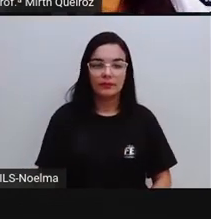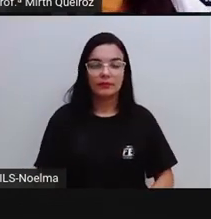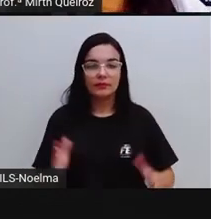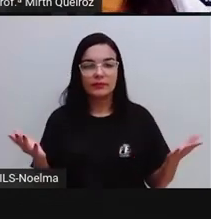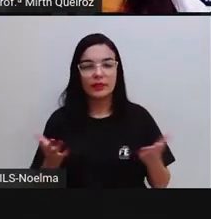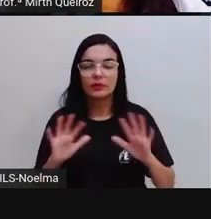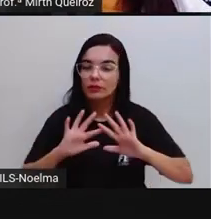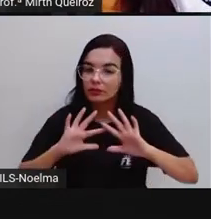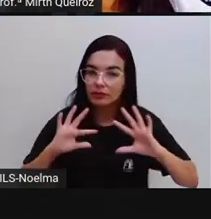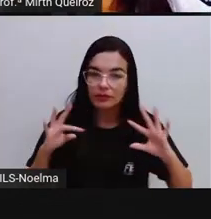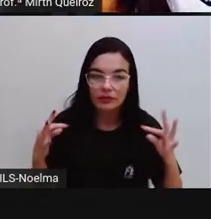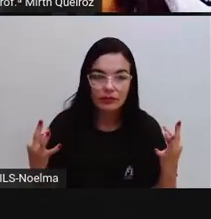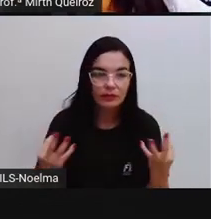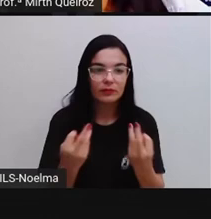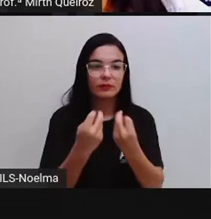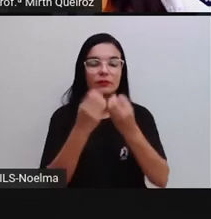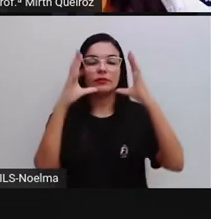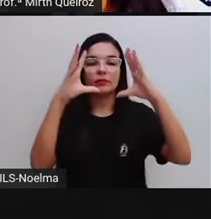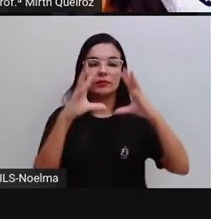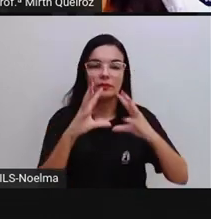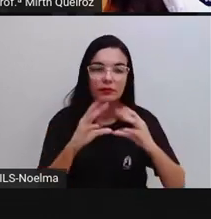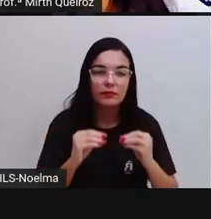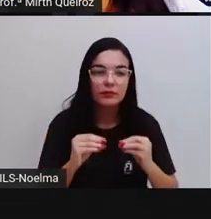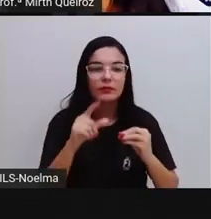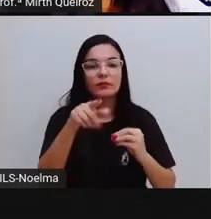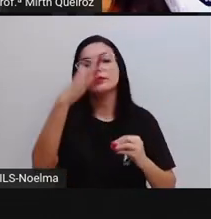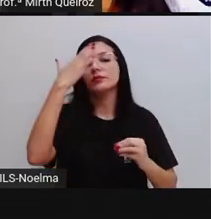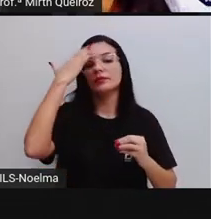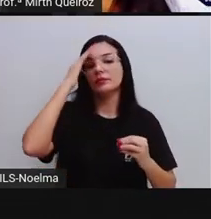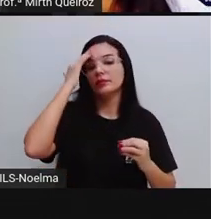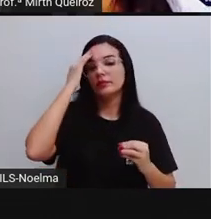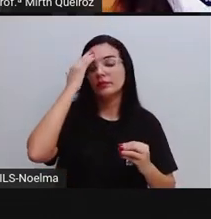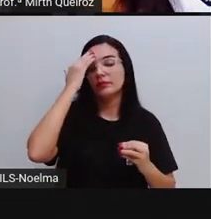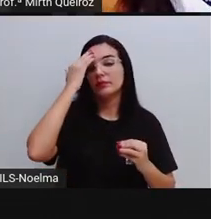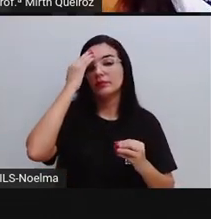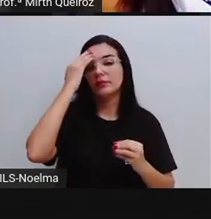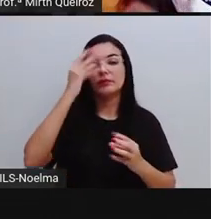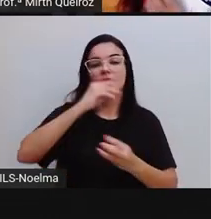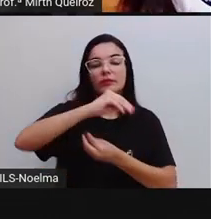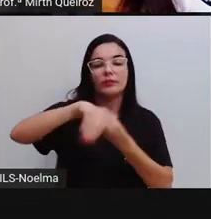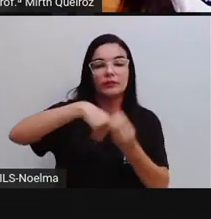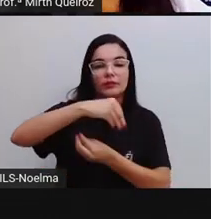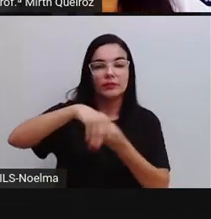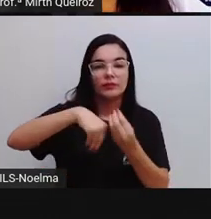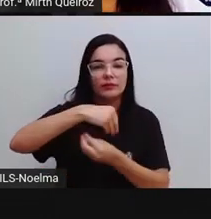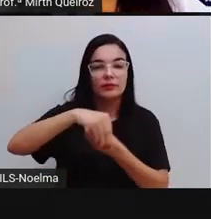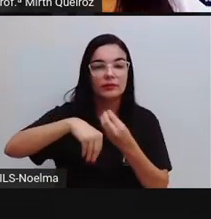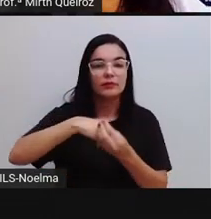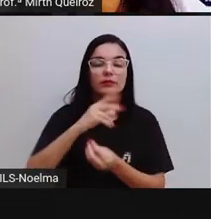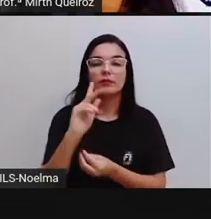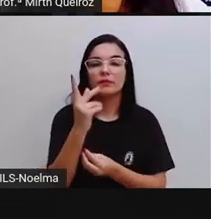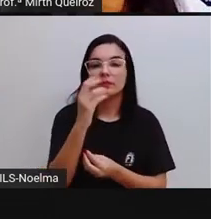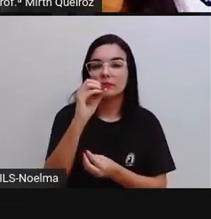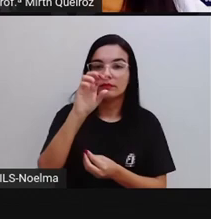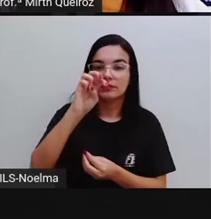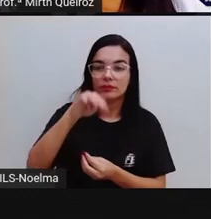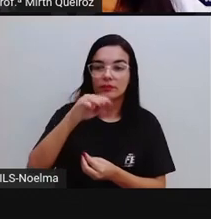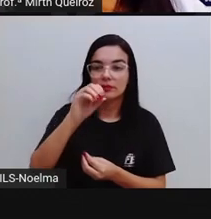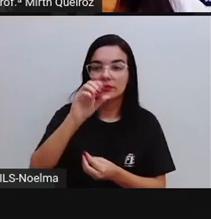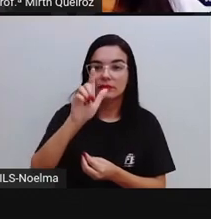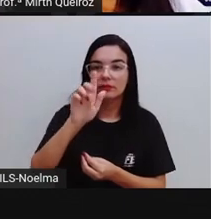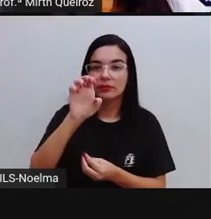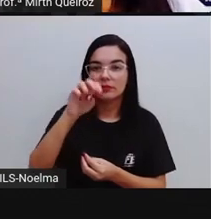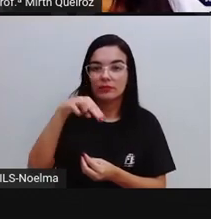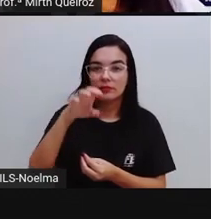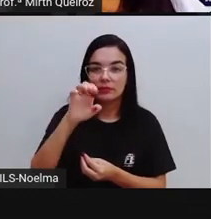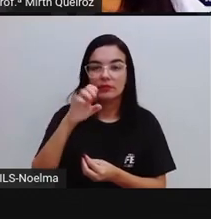um componente, ou através da mistura homogênea, que é quando a gente mistura mais de um componente na mesma fase,